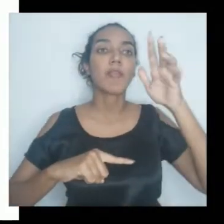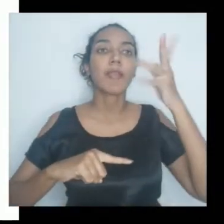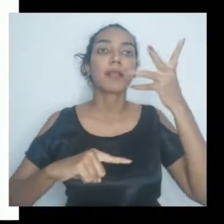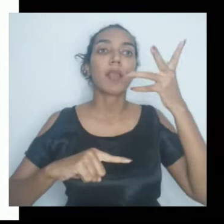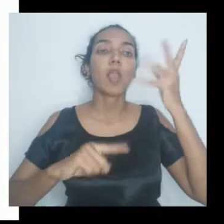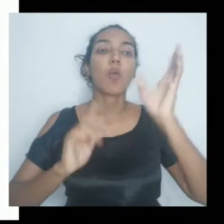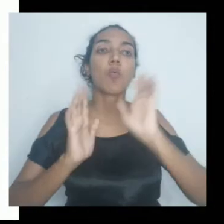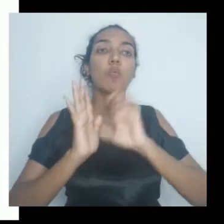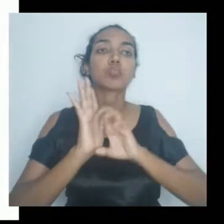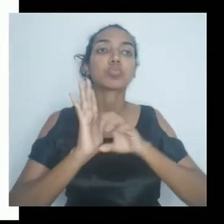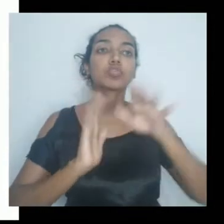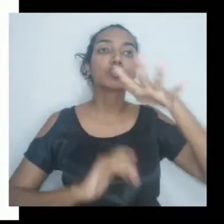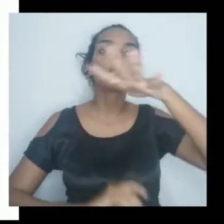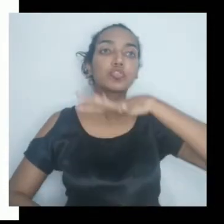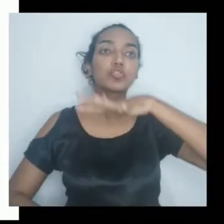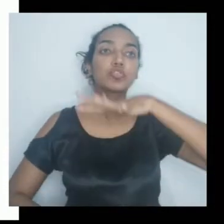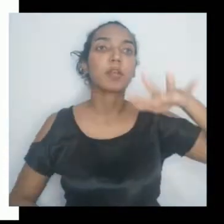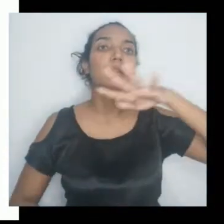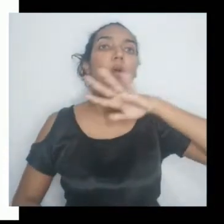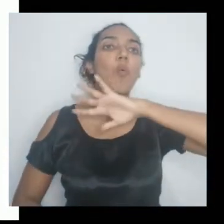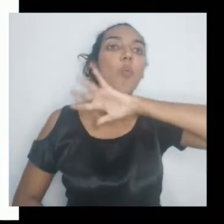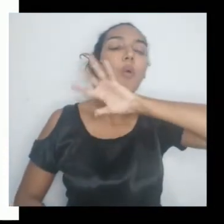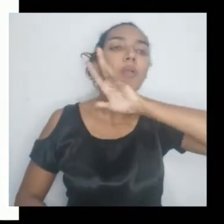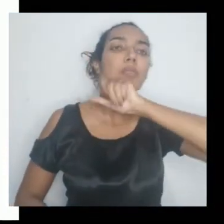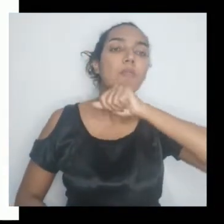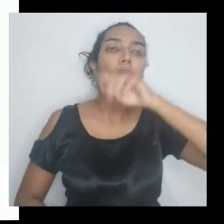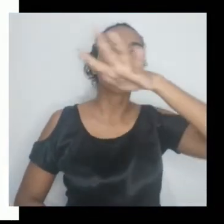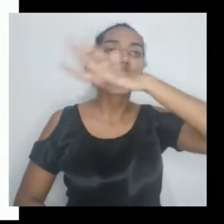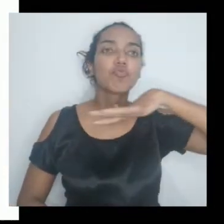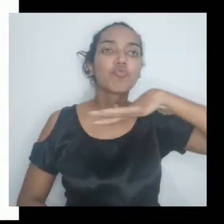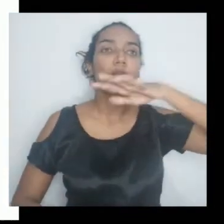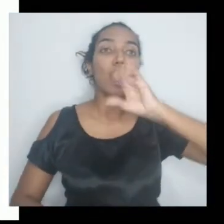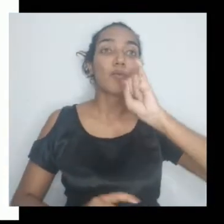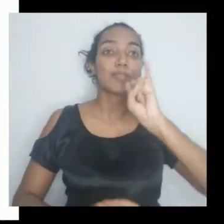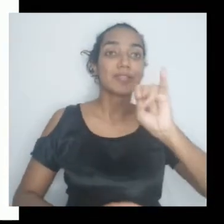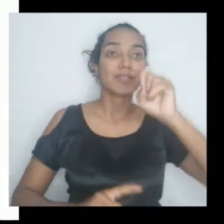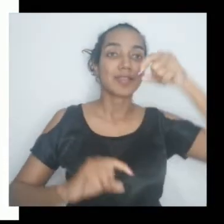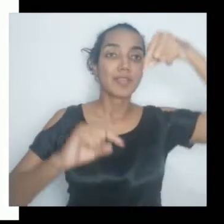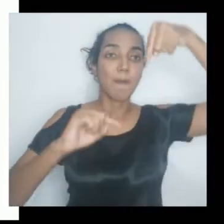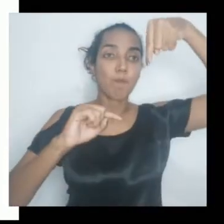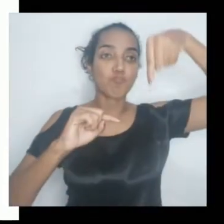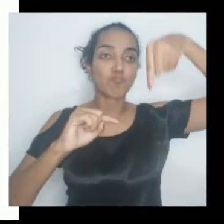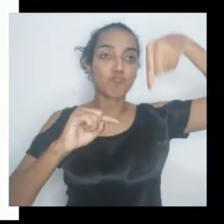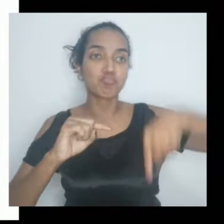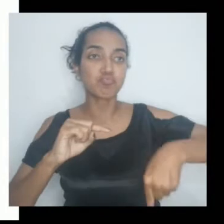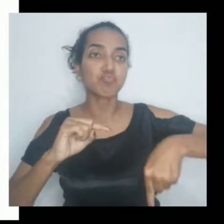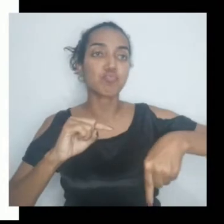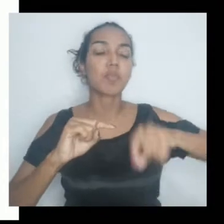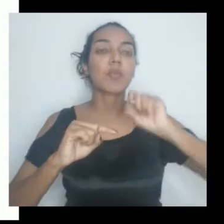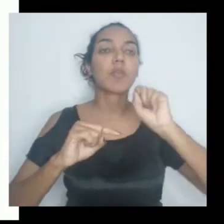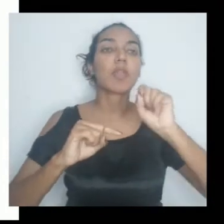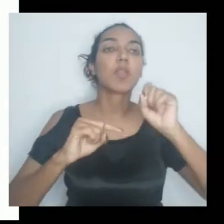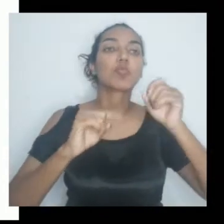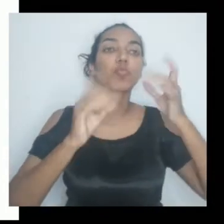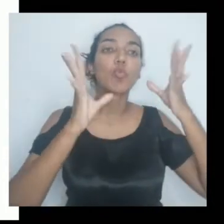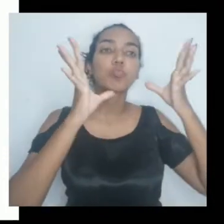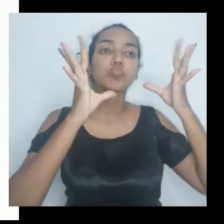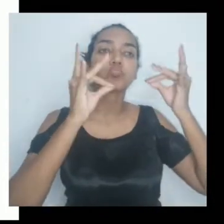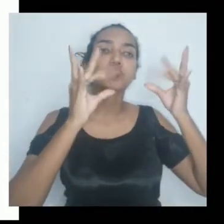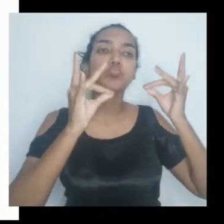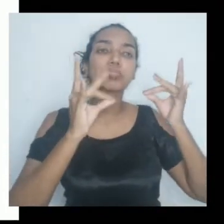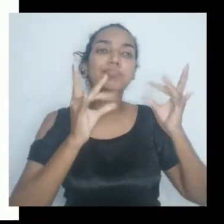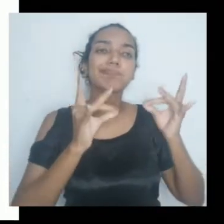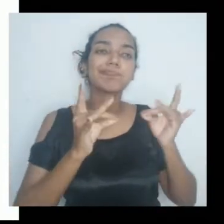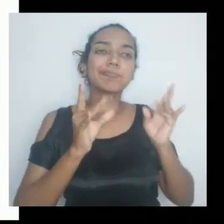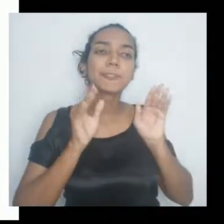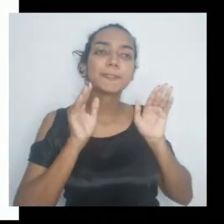animal genérico. Se eu estou andando neste sentido, eu estou especificando, eu estou entrando em mais detalhes. Então,